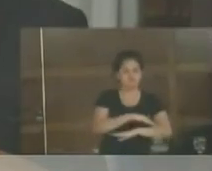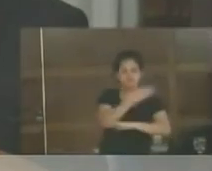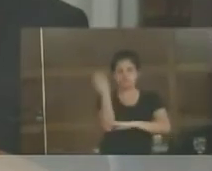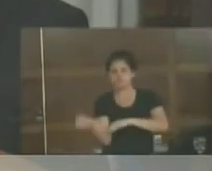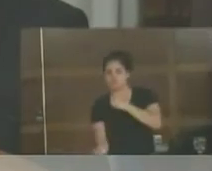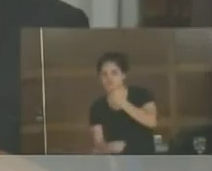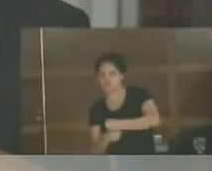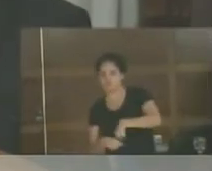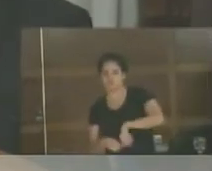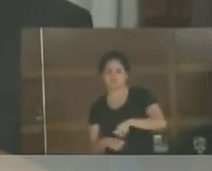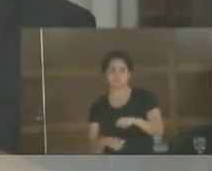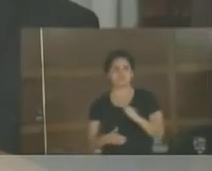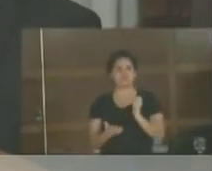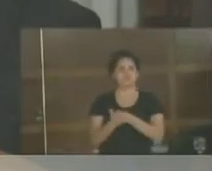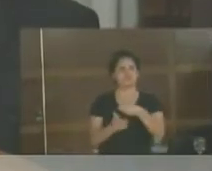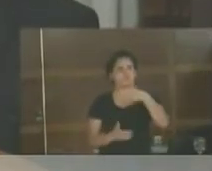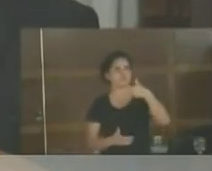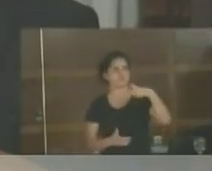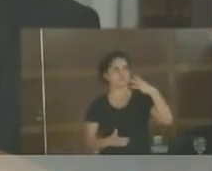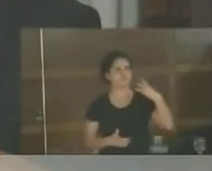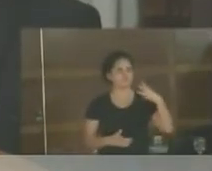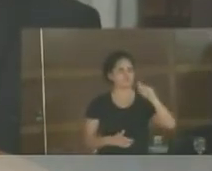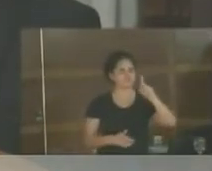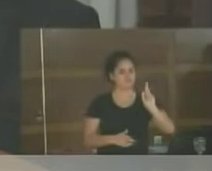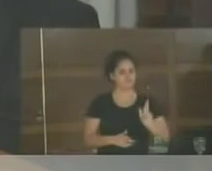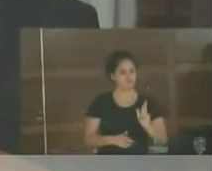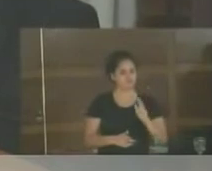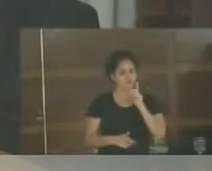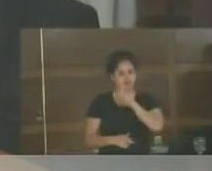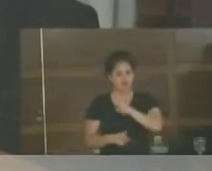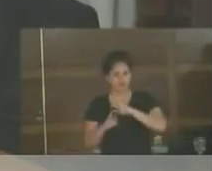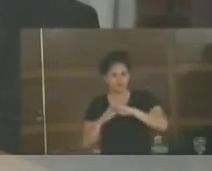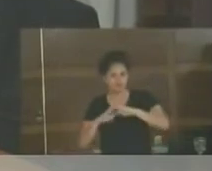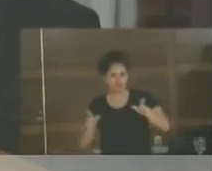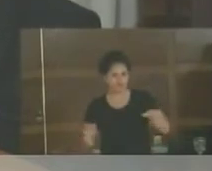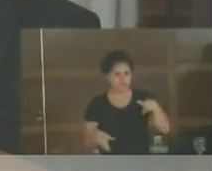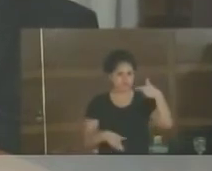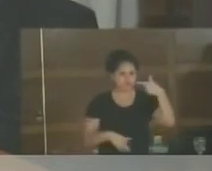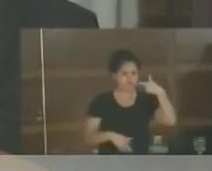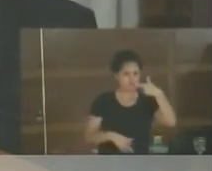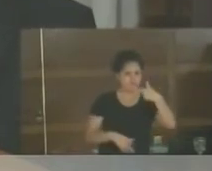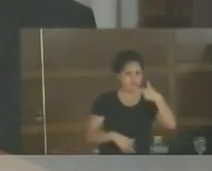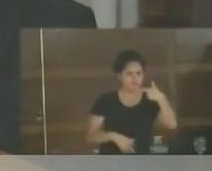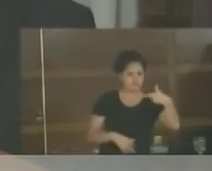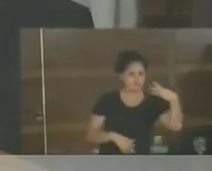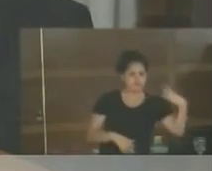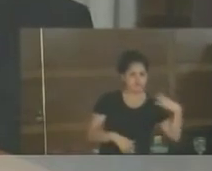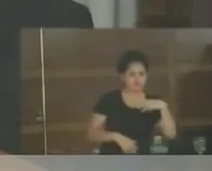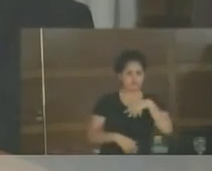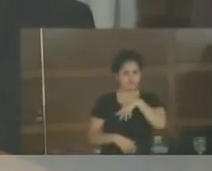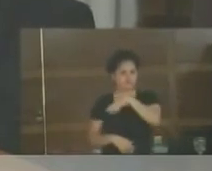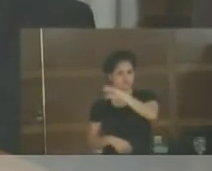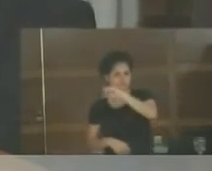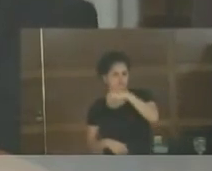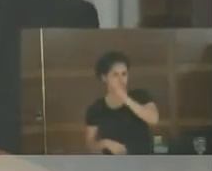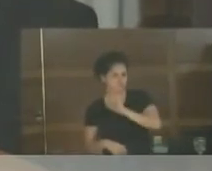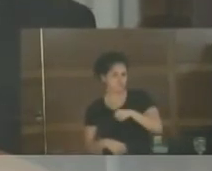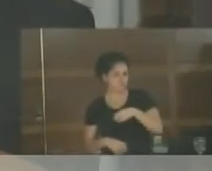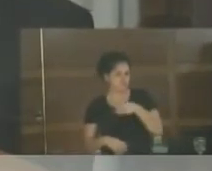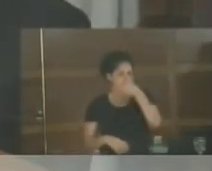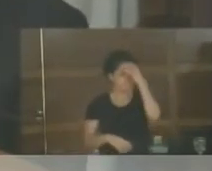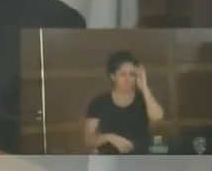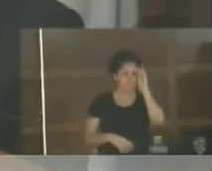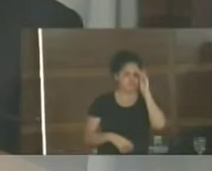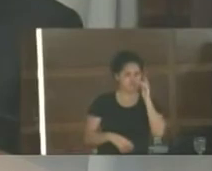23. Ou seja, olha a diferença, de 23 para 75, tem até de 23 para 95, e aí as pessoas não